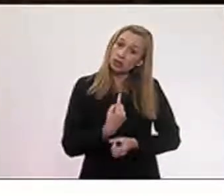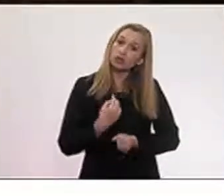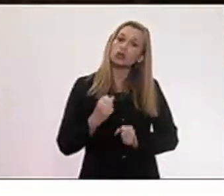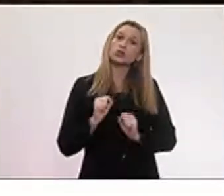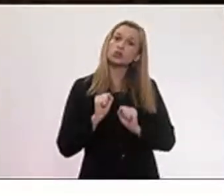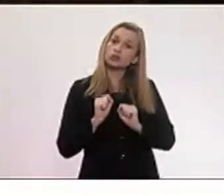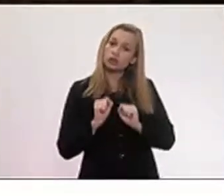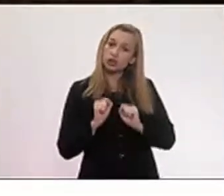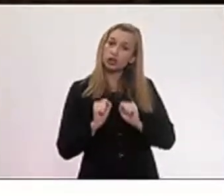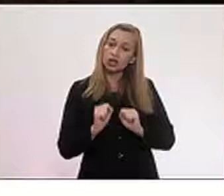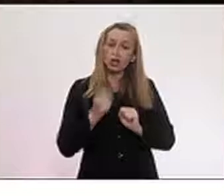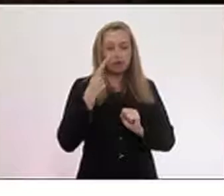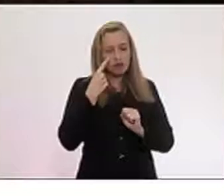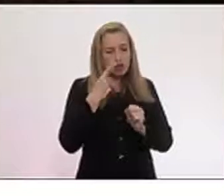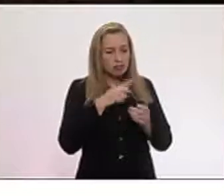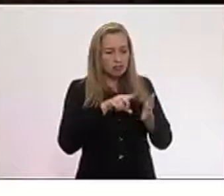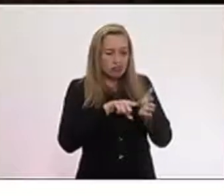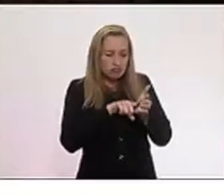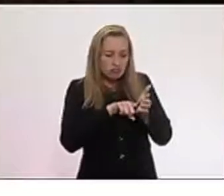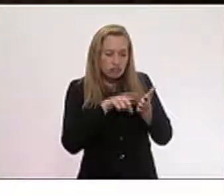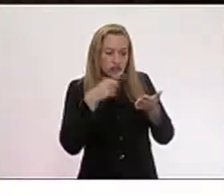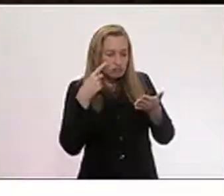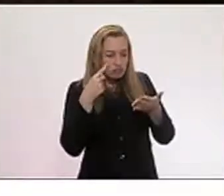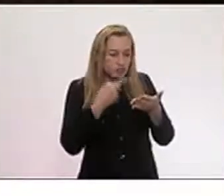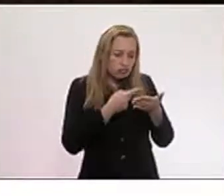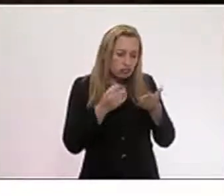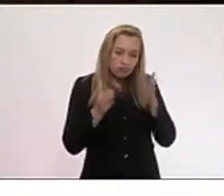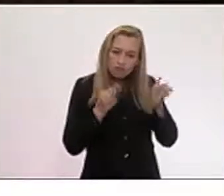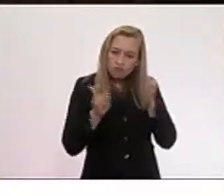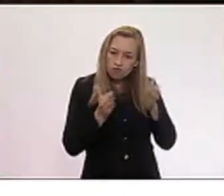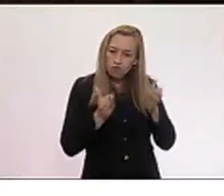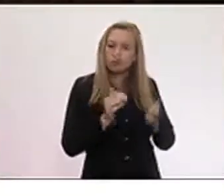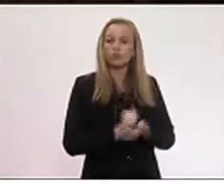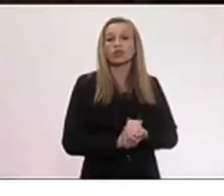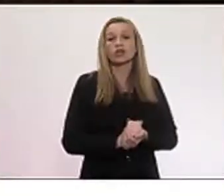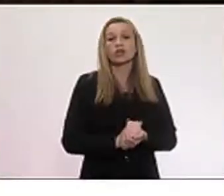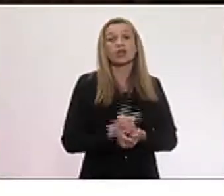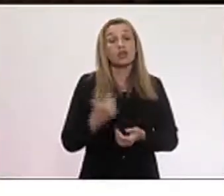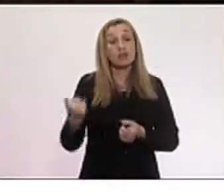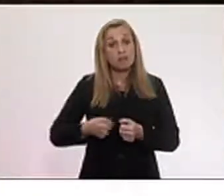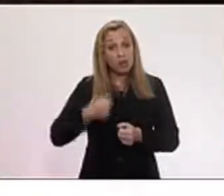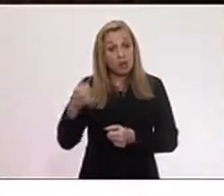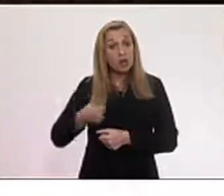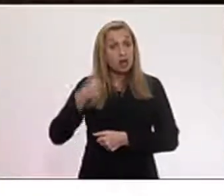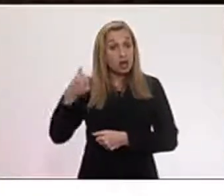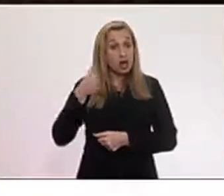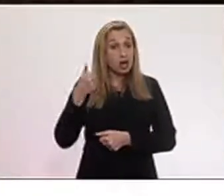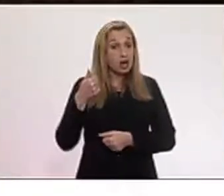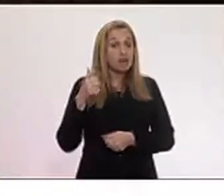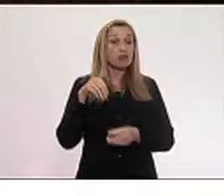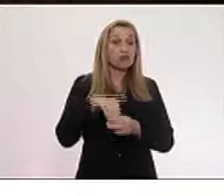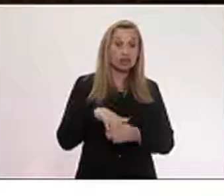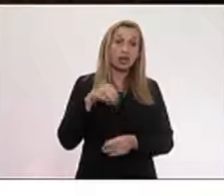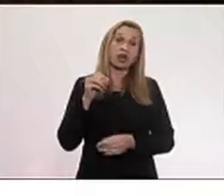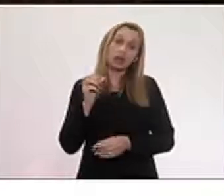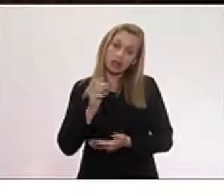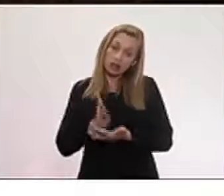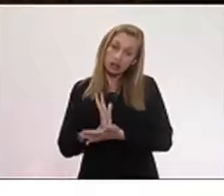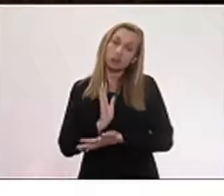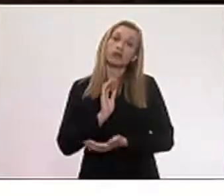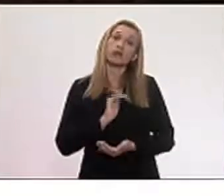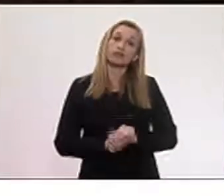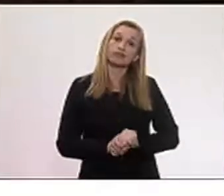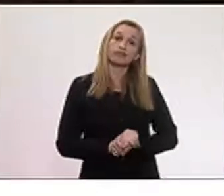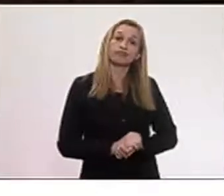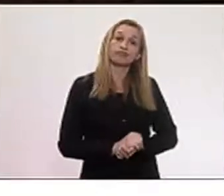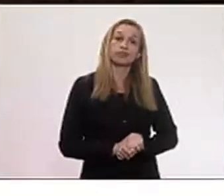poderia verificar a validade e até melhorá-los e votar favorável. O que eu